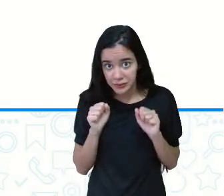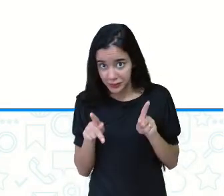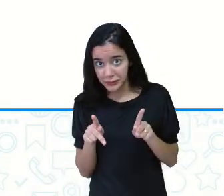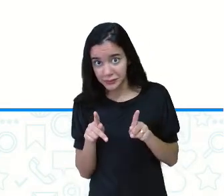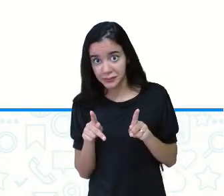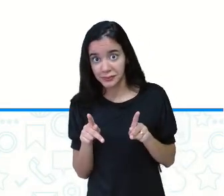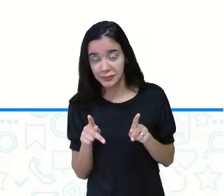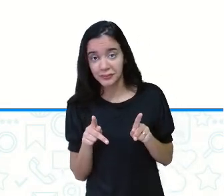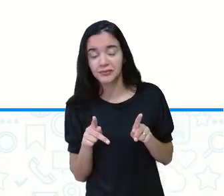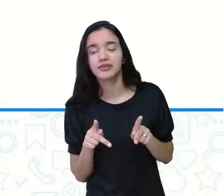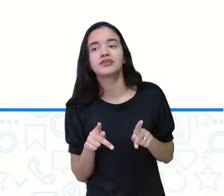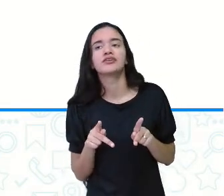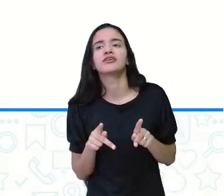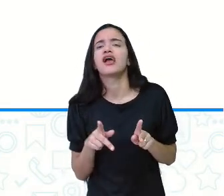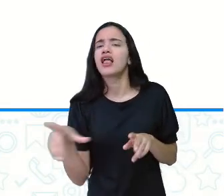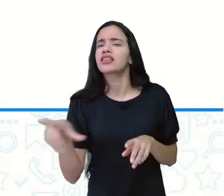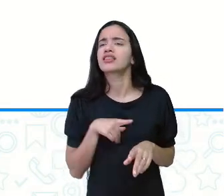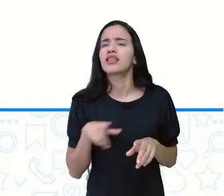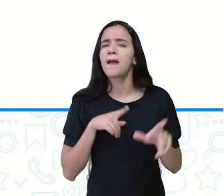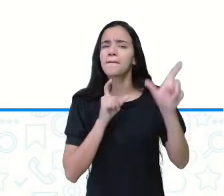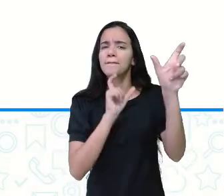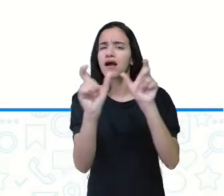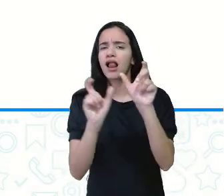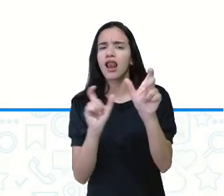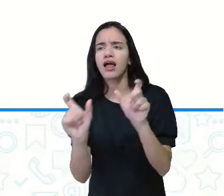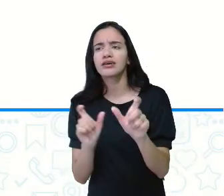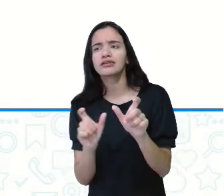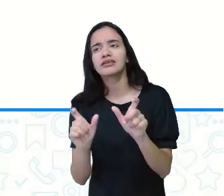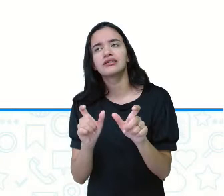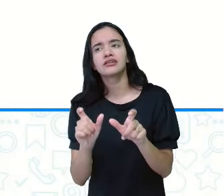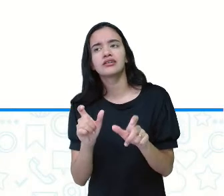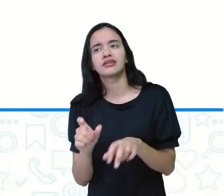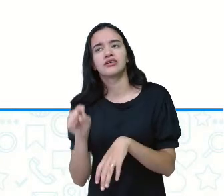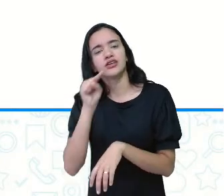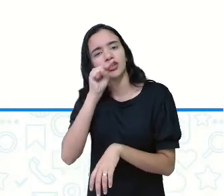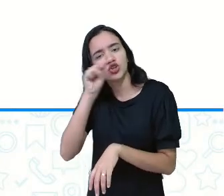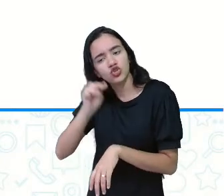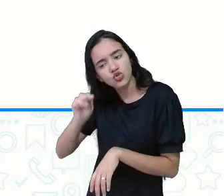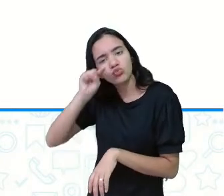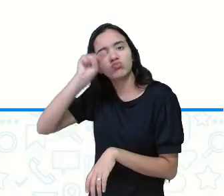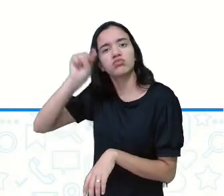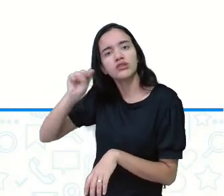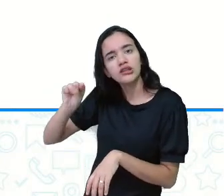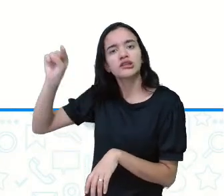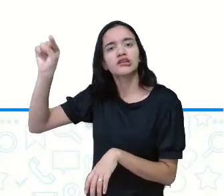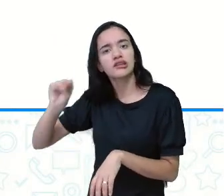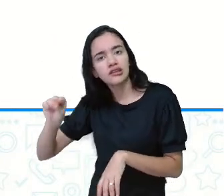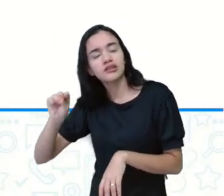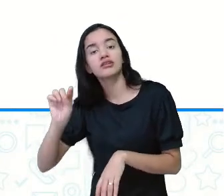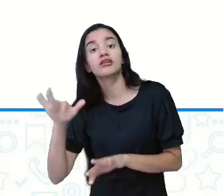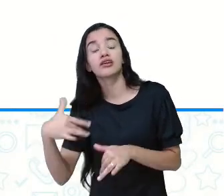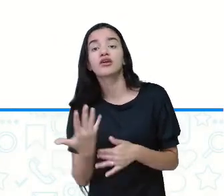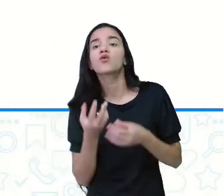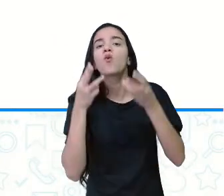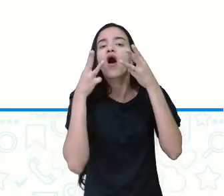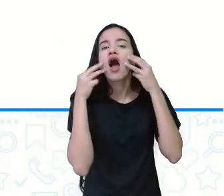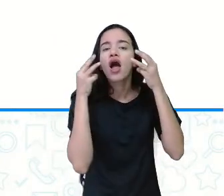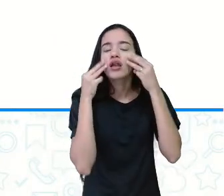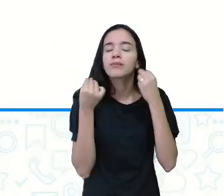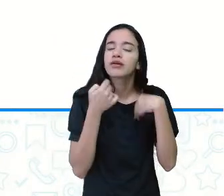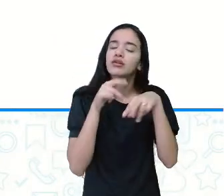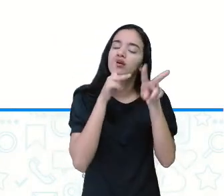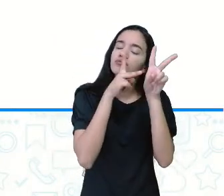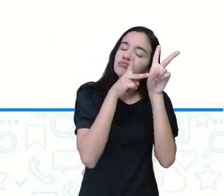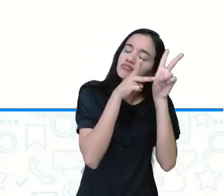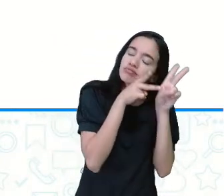certo? E só tem essas palavrinhas, olha, zzz, que é quando o bichano tá dormindo, que